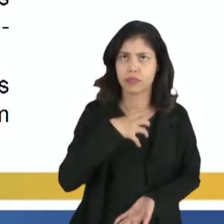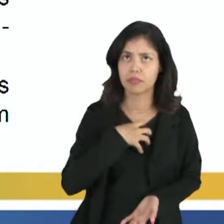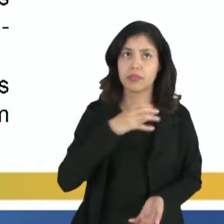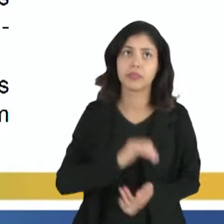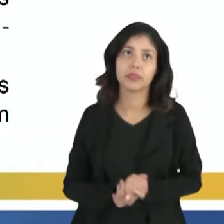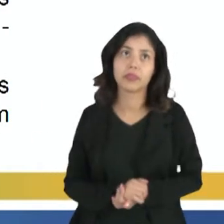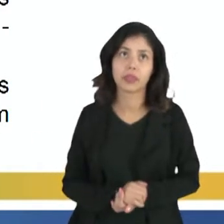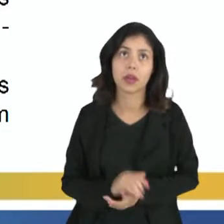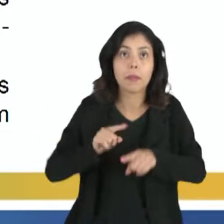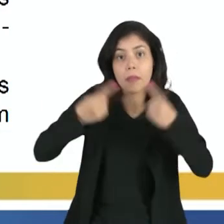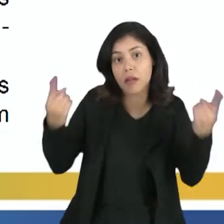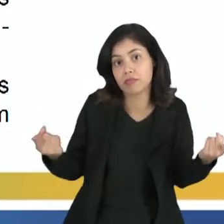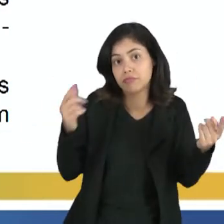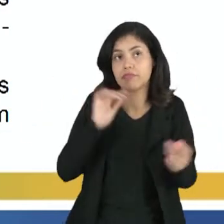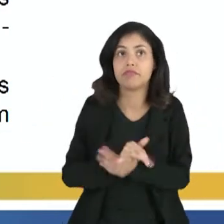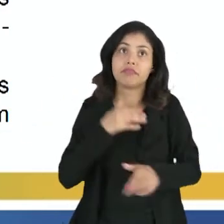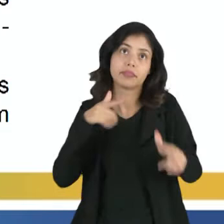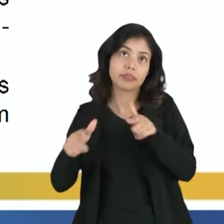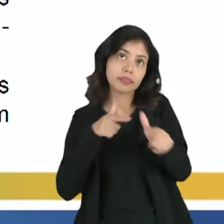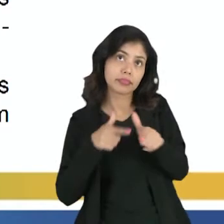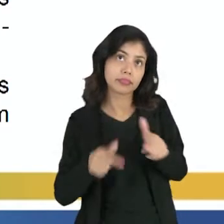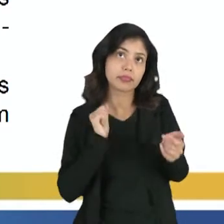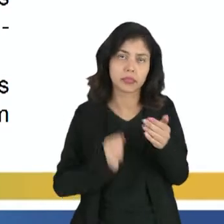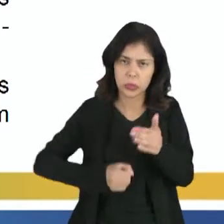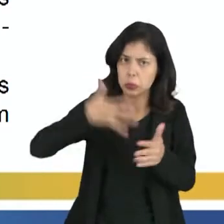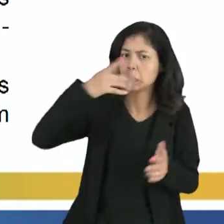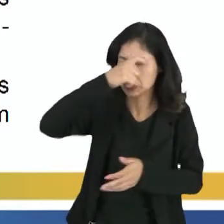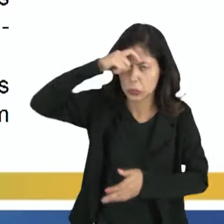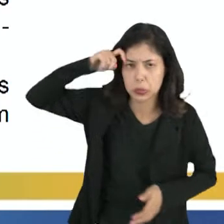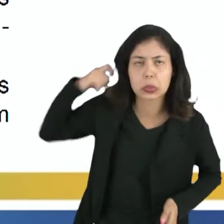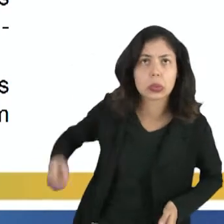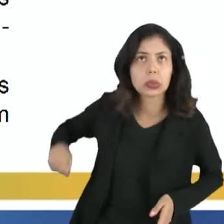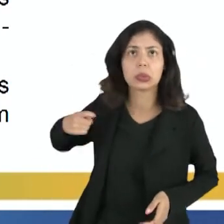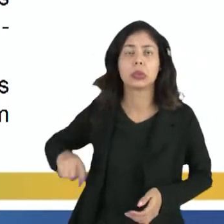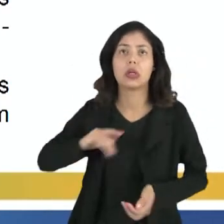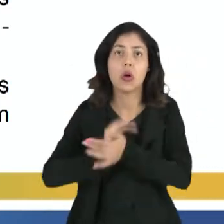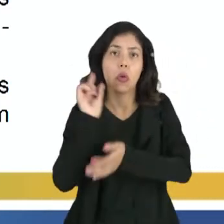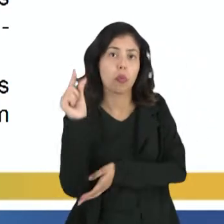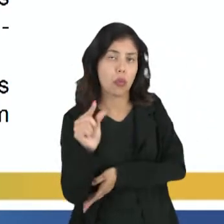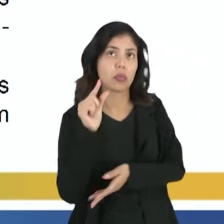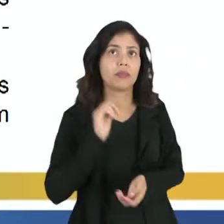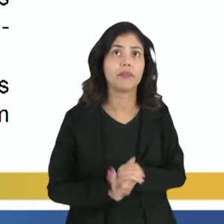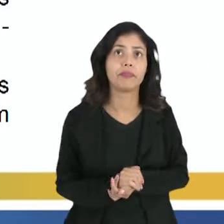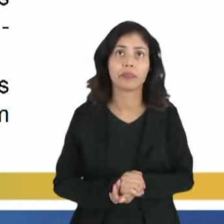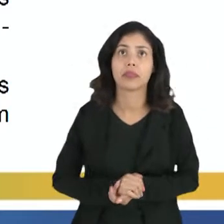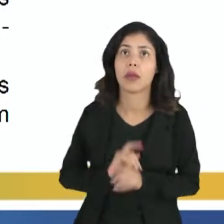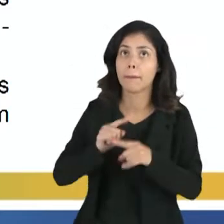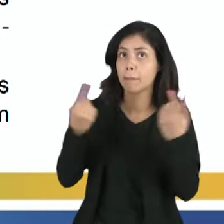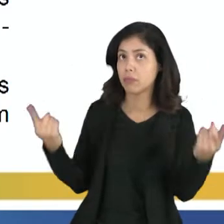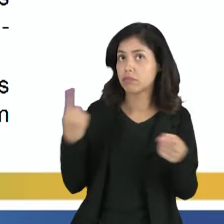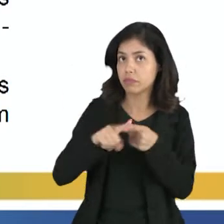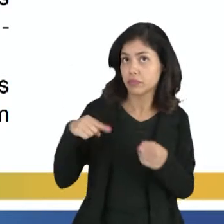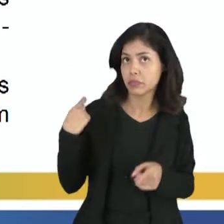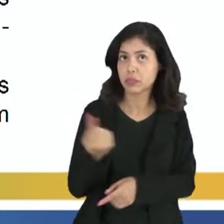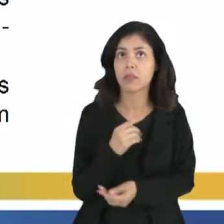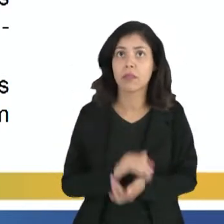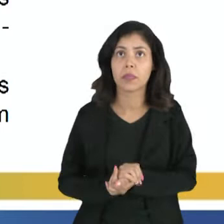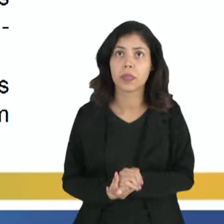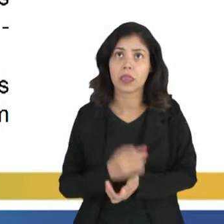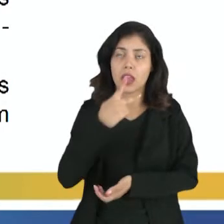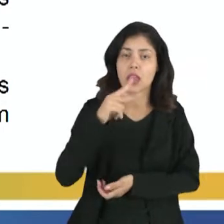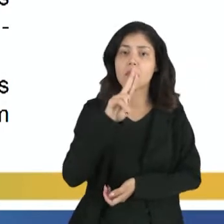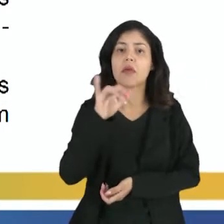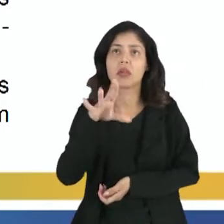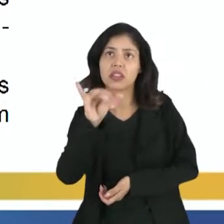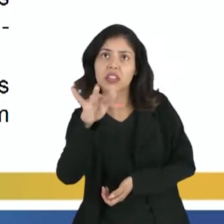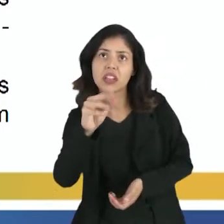verdadeiro sentido. Se valeu a pena que uns trabalhassem tanto e outros tão pouco. Por que fomos tão sinceros